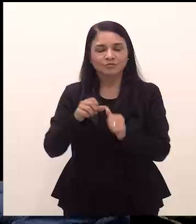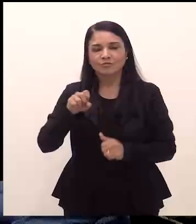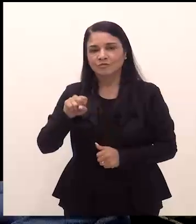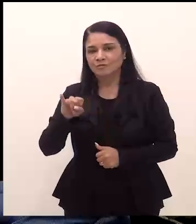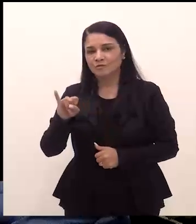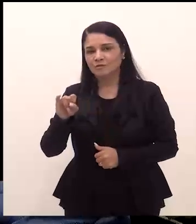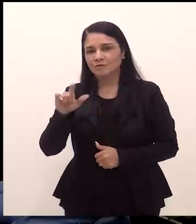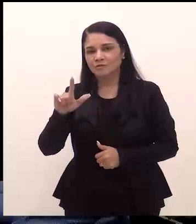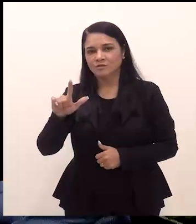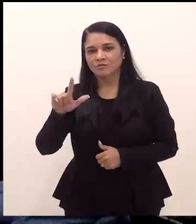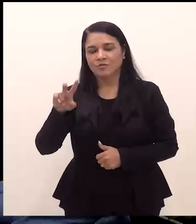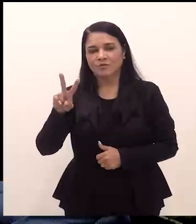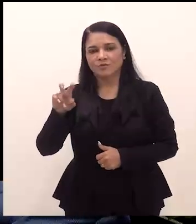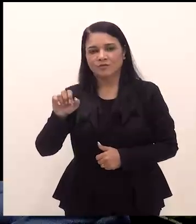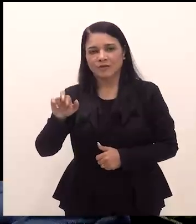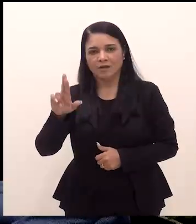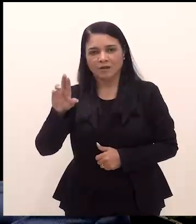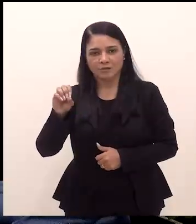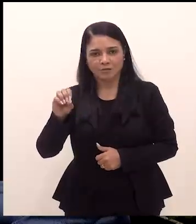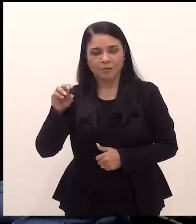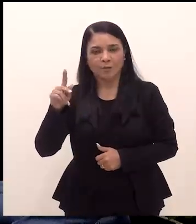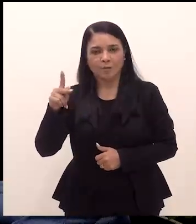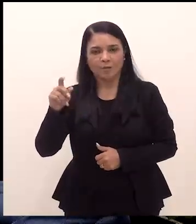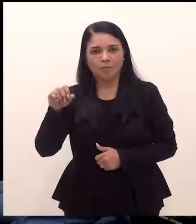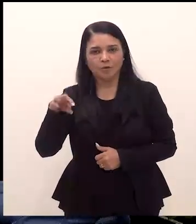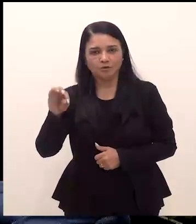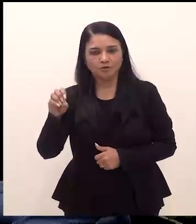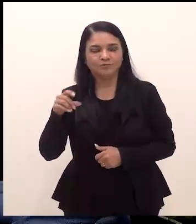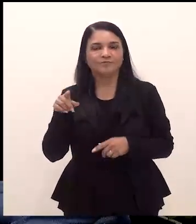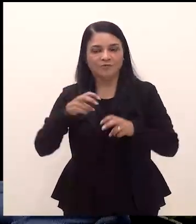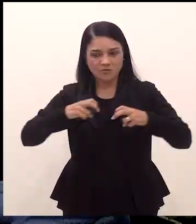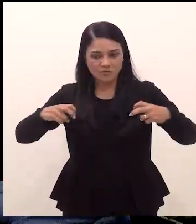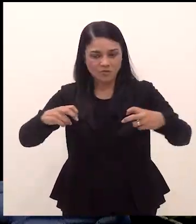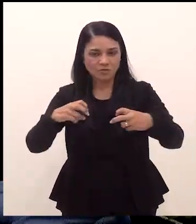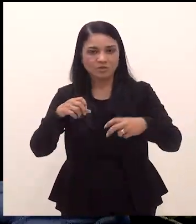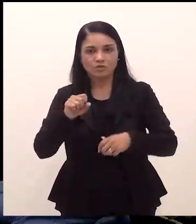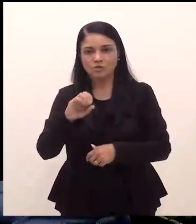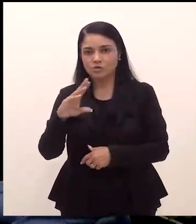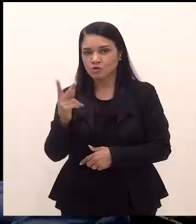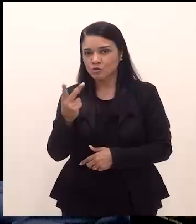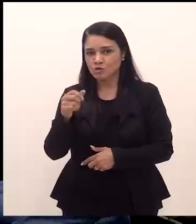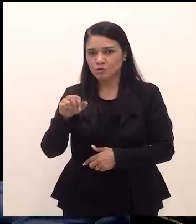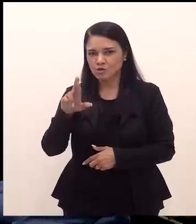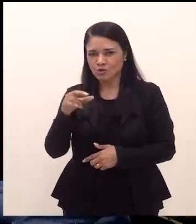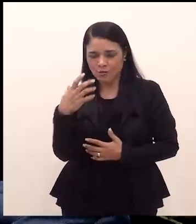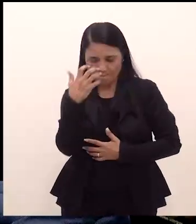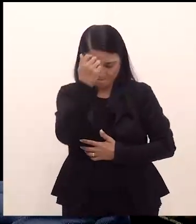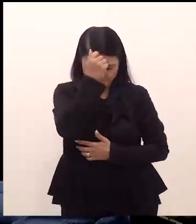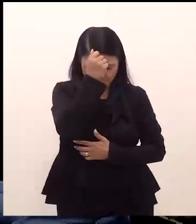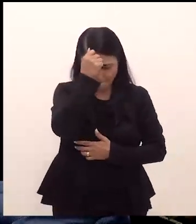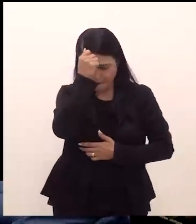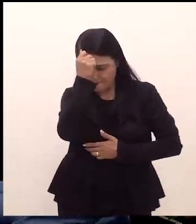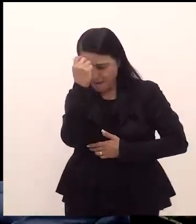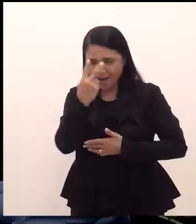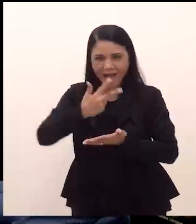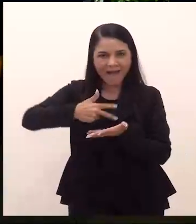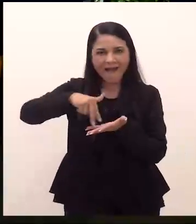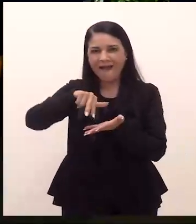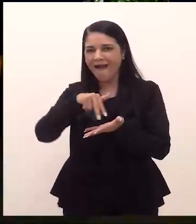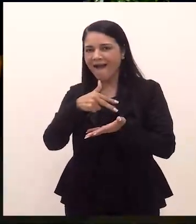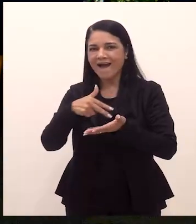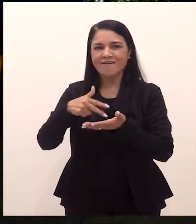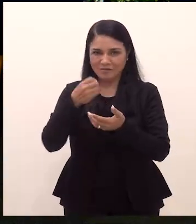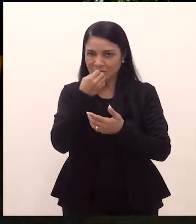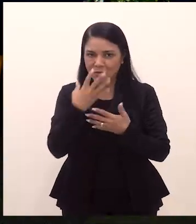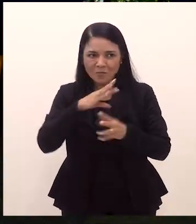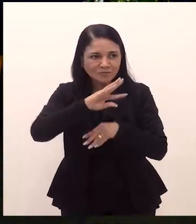do Silvério Pontes, tá certo? Perfeito. E vocês vão fazer roda de choro com um estilo meio salão de gafieira. Vai misturar